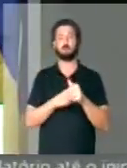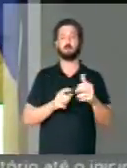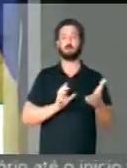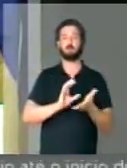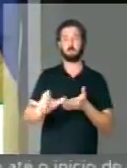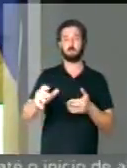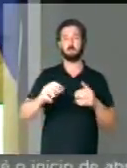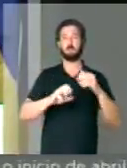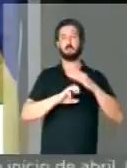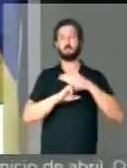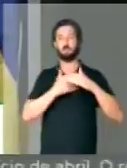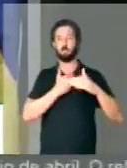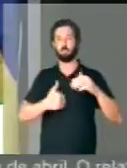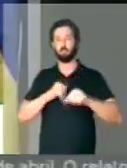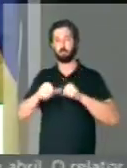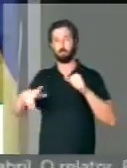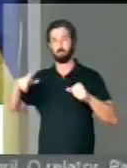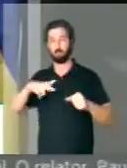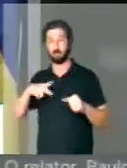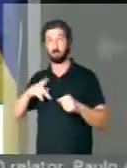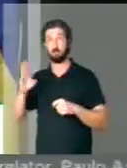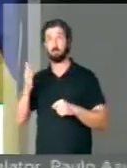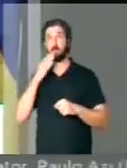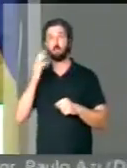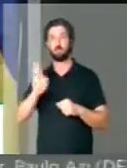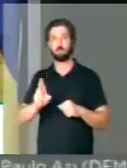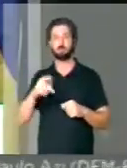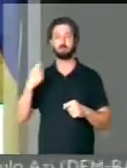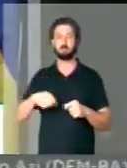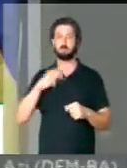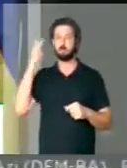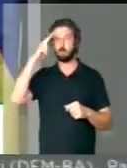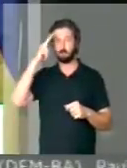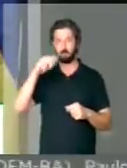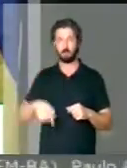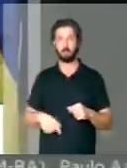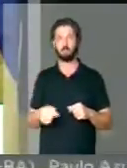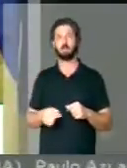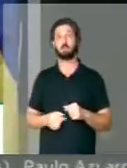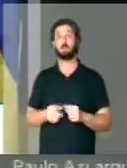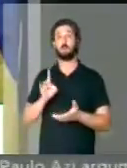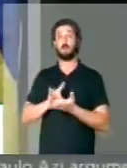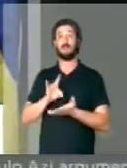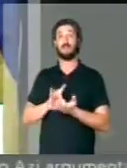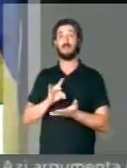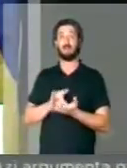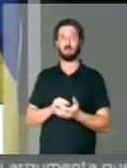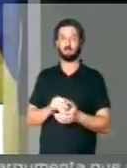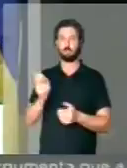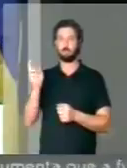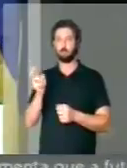investimento, privatização, bilhões de reais, eu não poderia deixar de lembrar aqui dos reais,